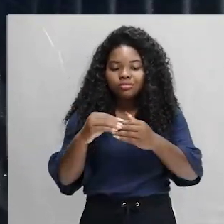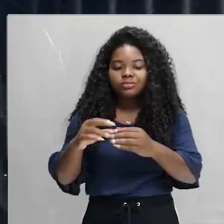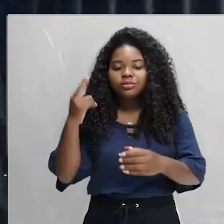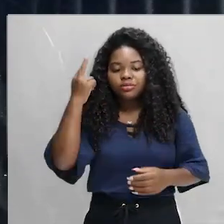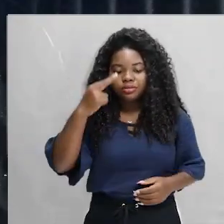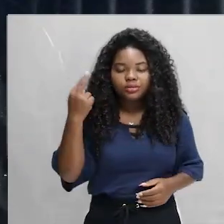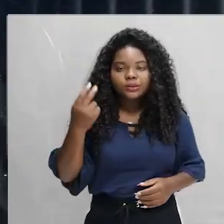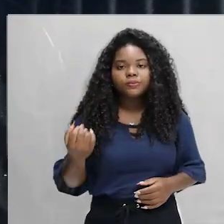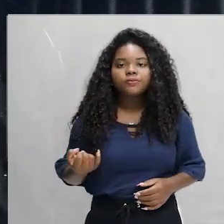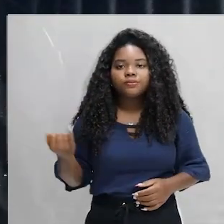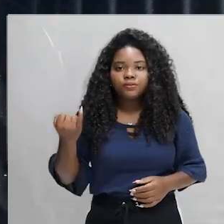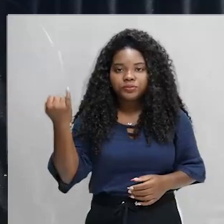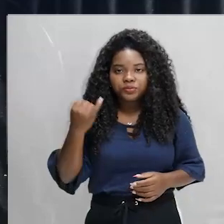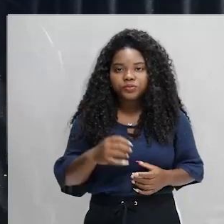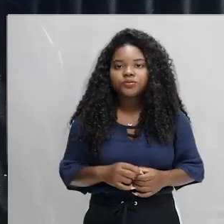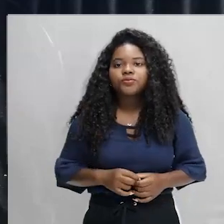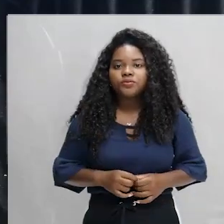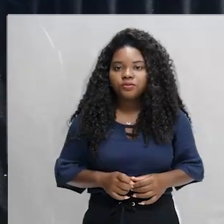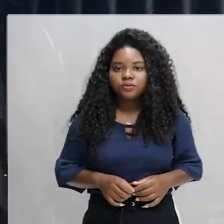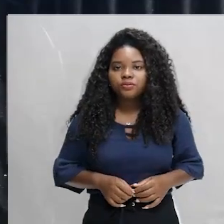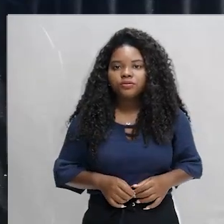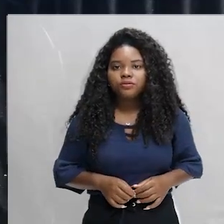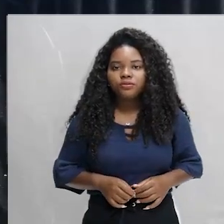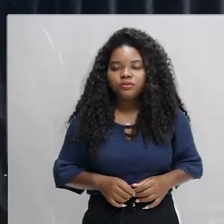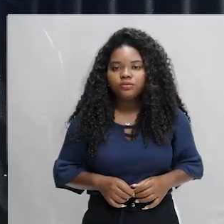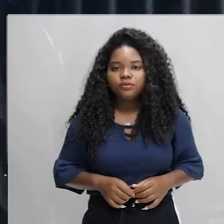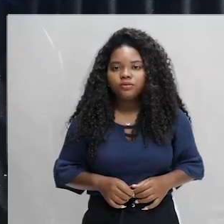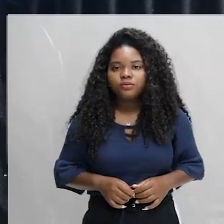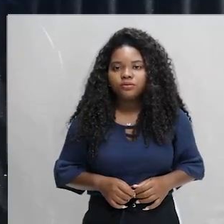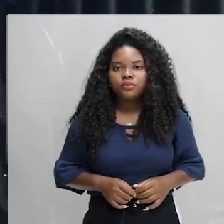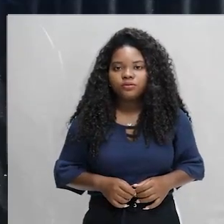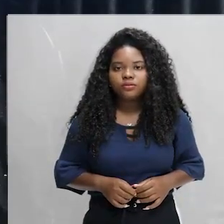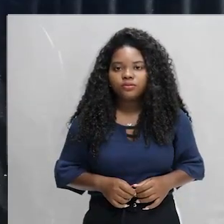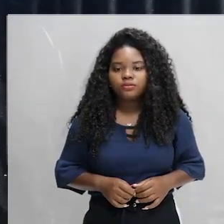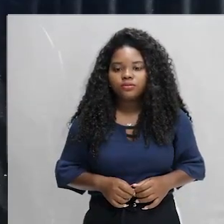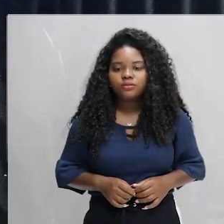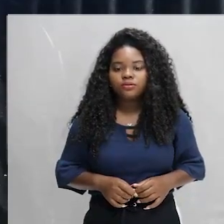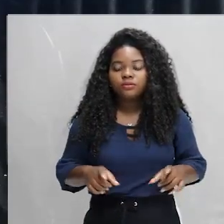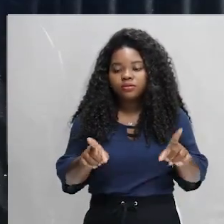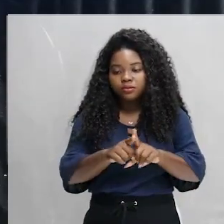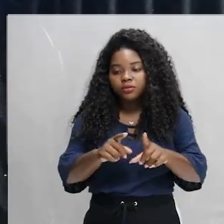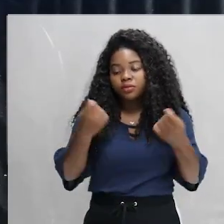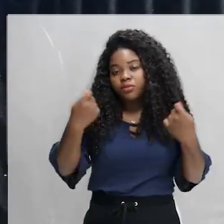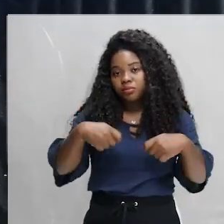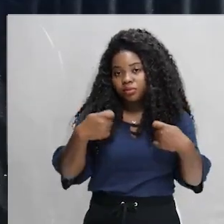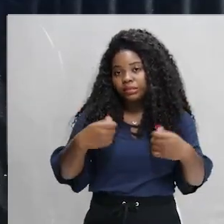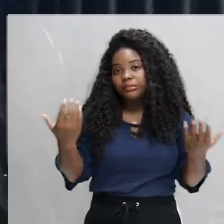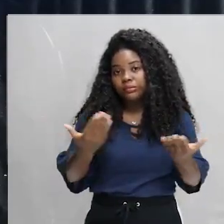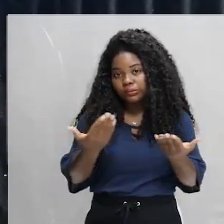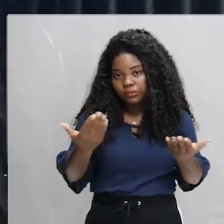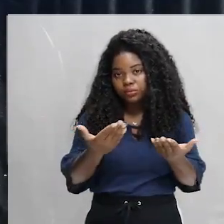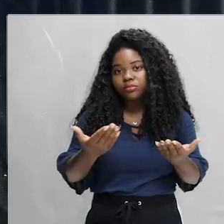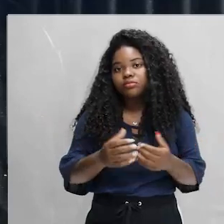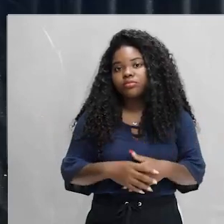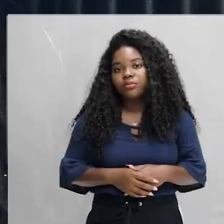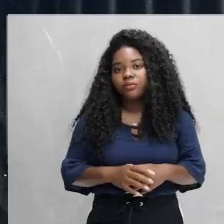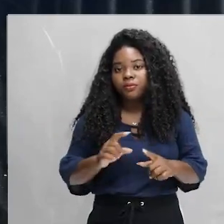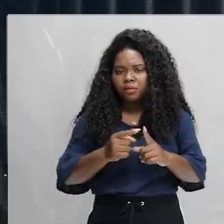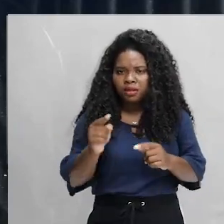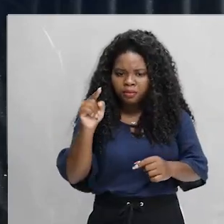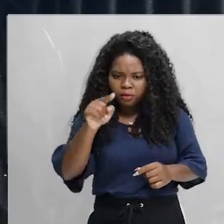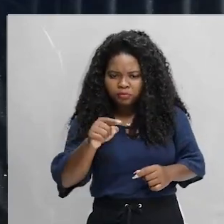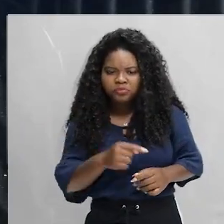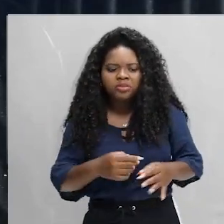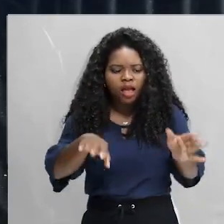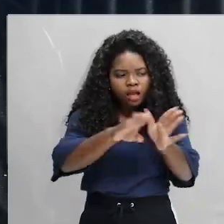bem importante, né? Relevante e bem pertinente para esse momento que nós vivemos. Tá bom? Mas não é para você chegar